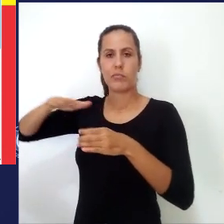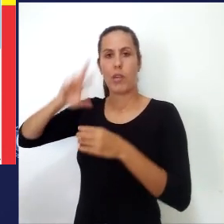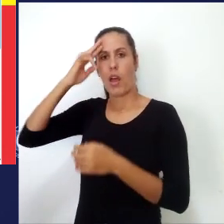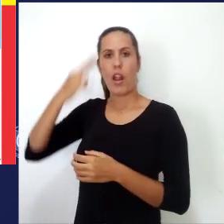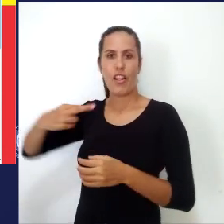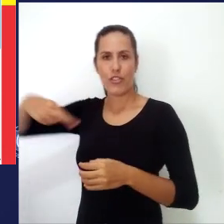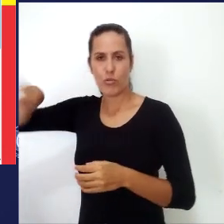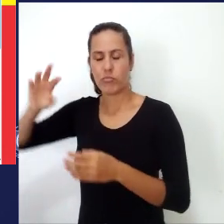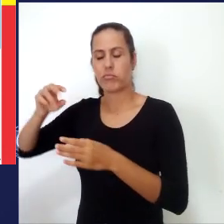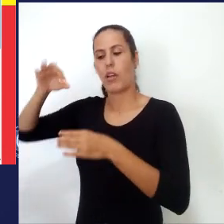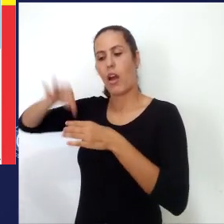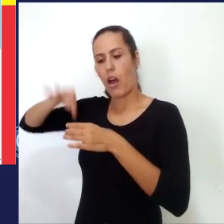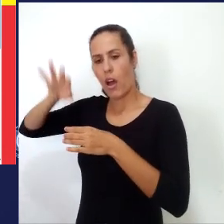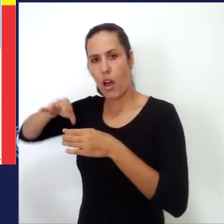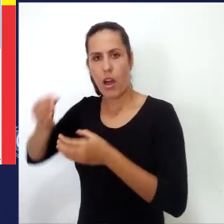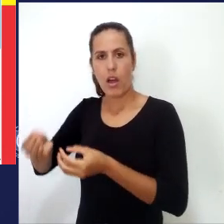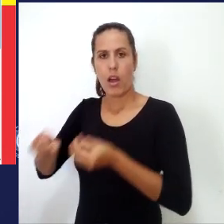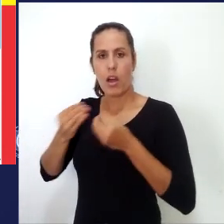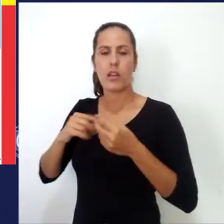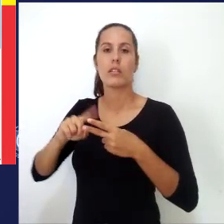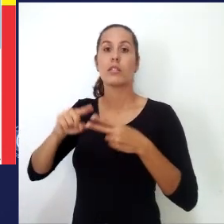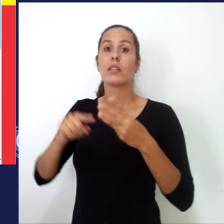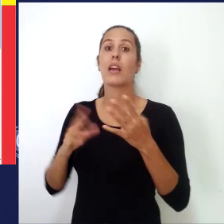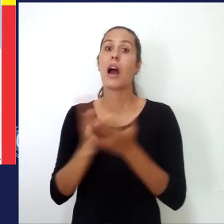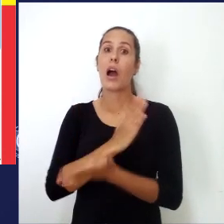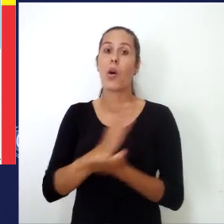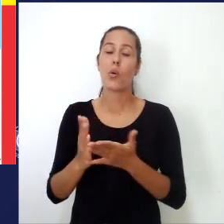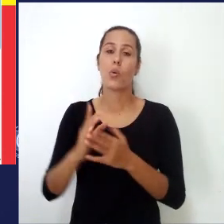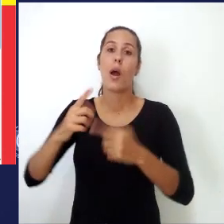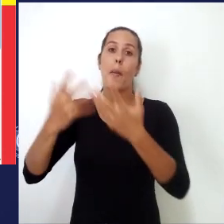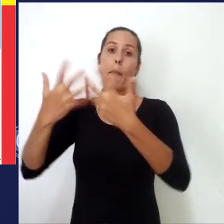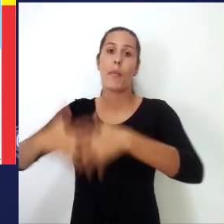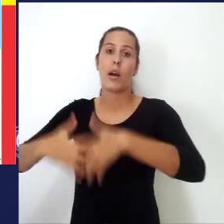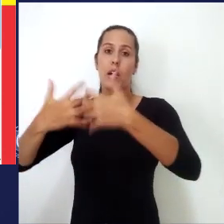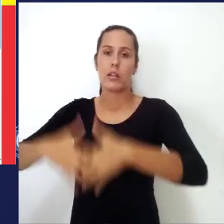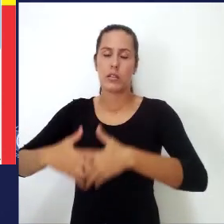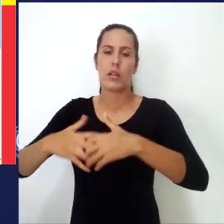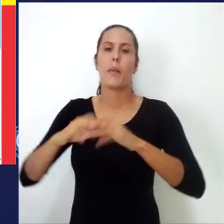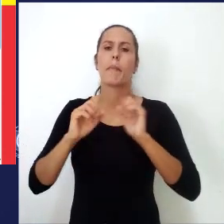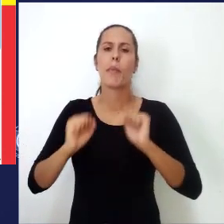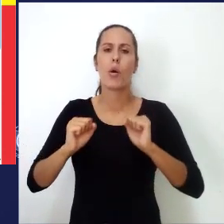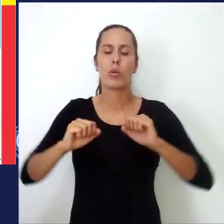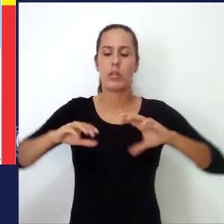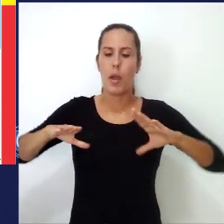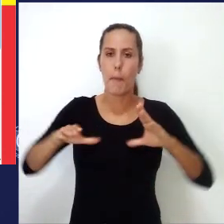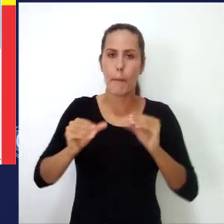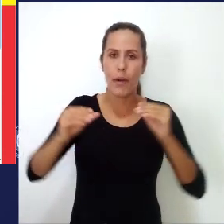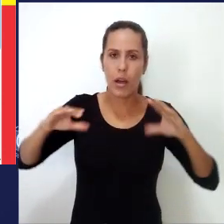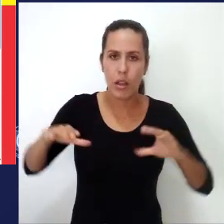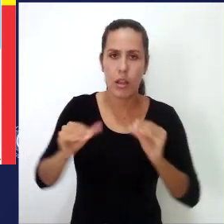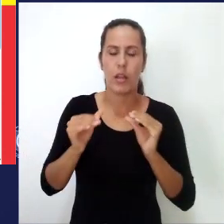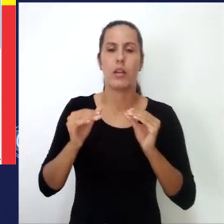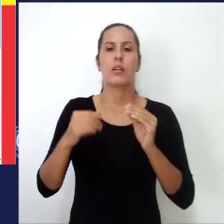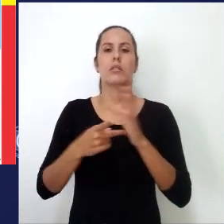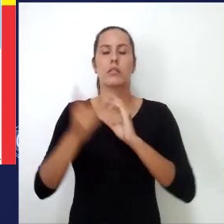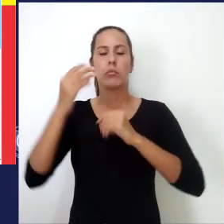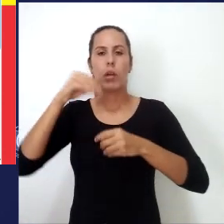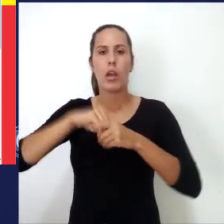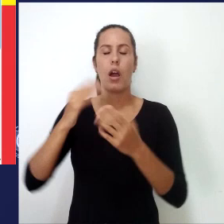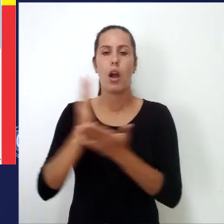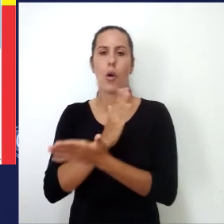de compressas. Tem os meios físicos, que na realidade se trata de radioterapia,